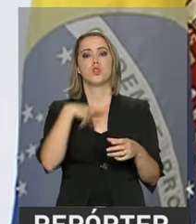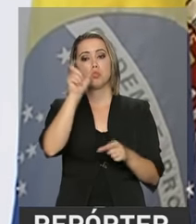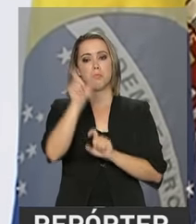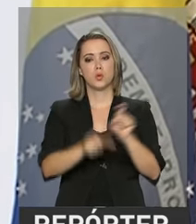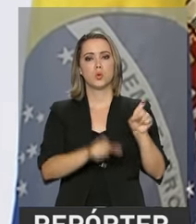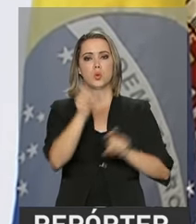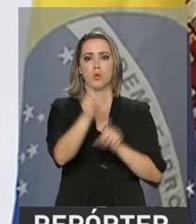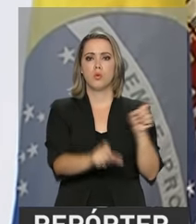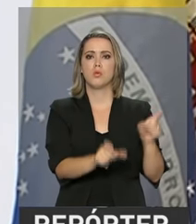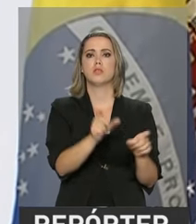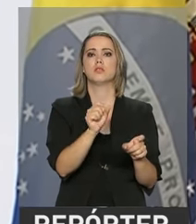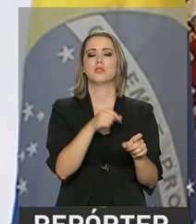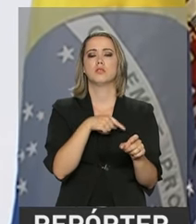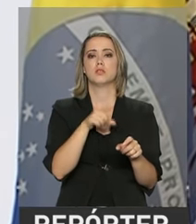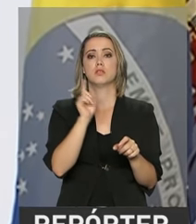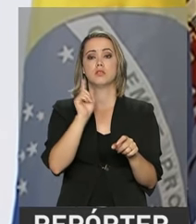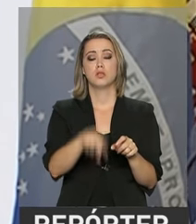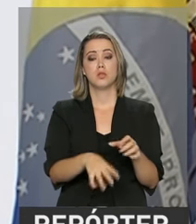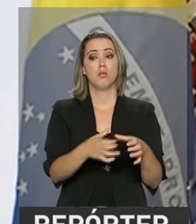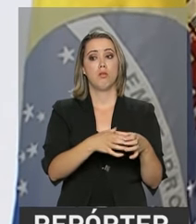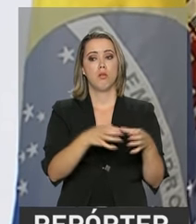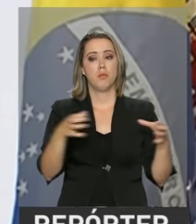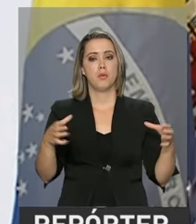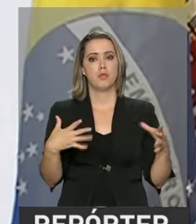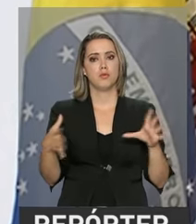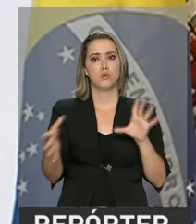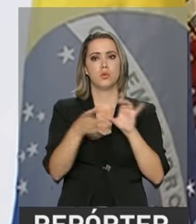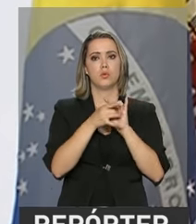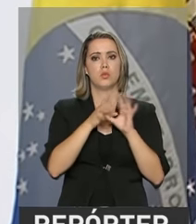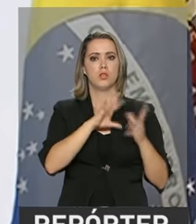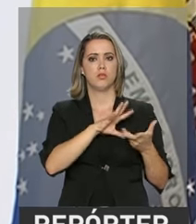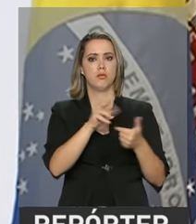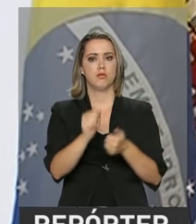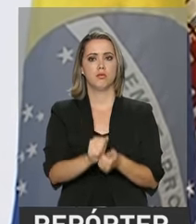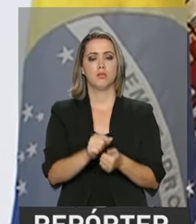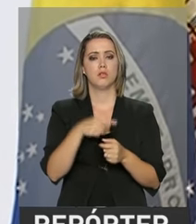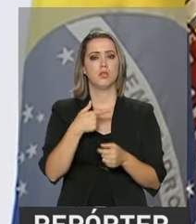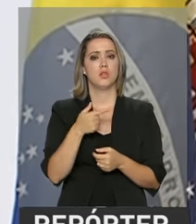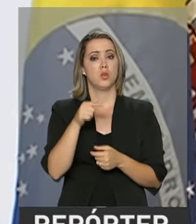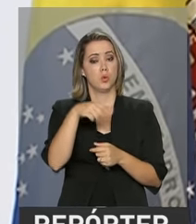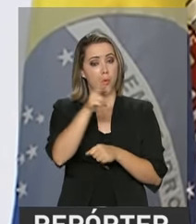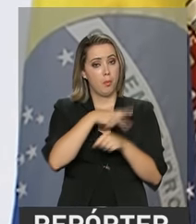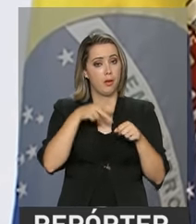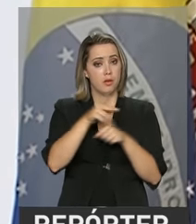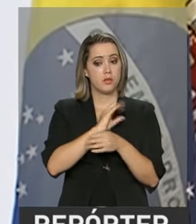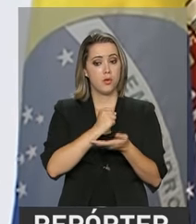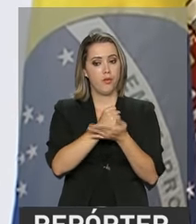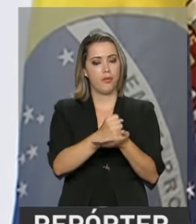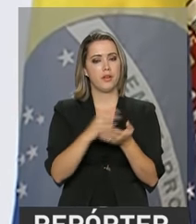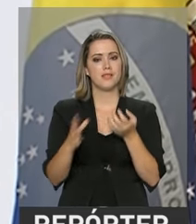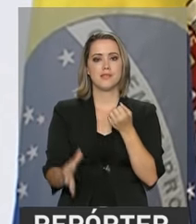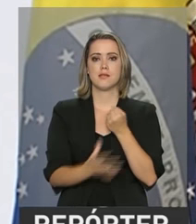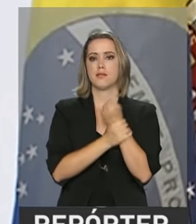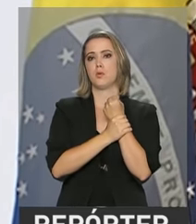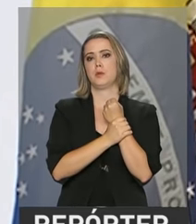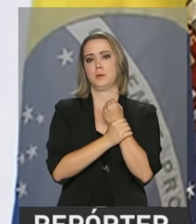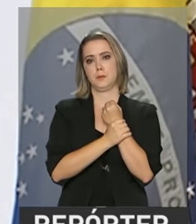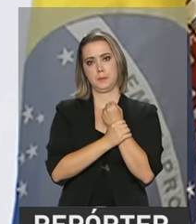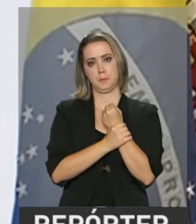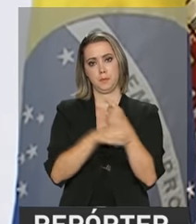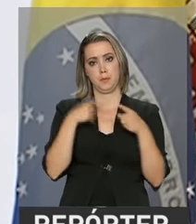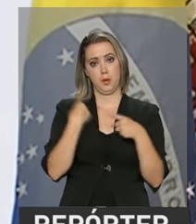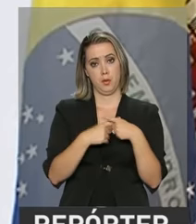que é uma plataforma de integração com o mundo em um país que oferece segurança porque